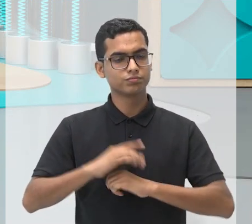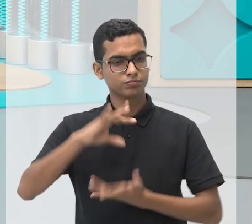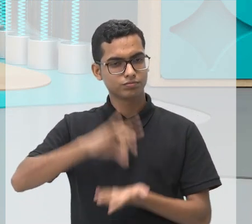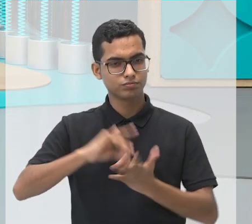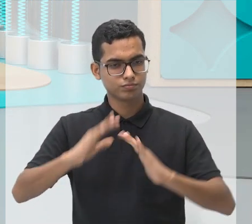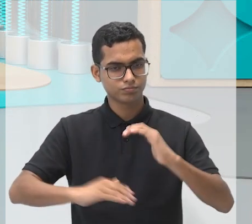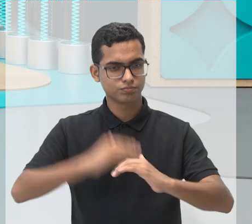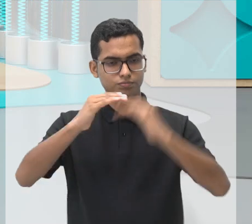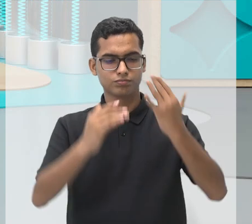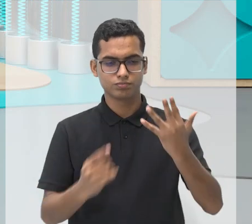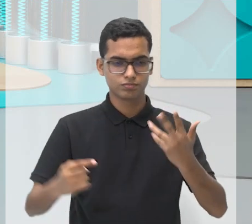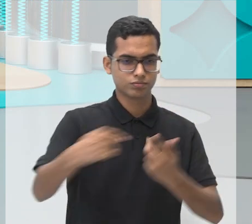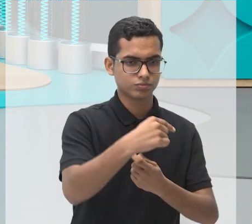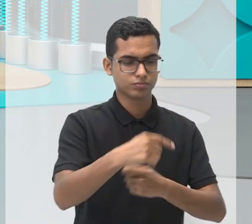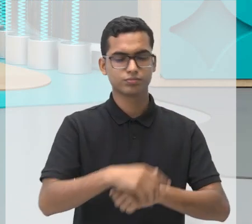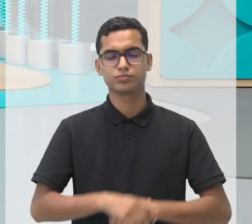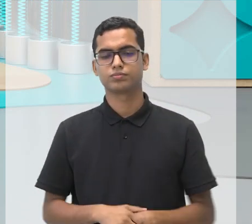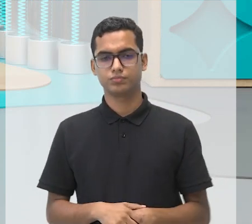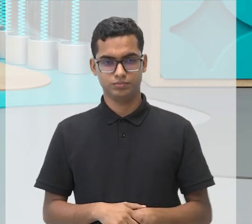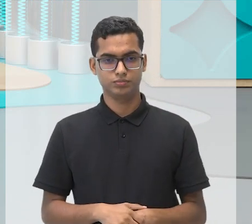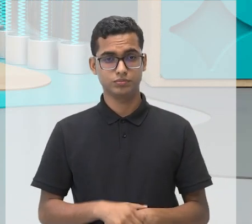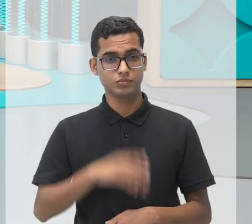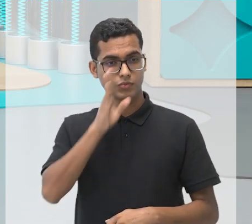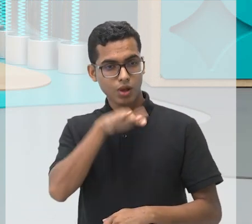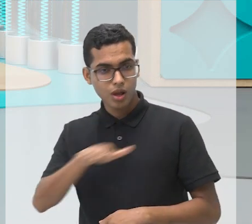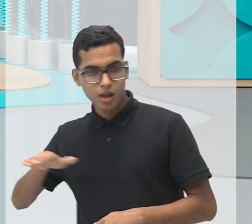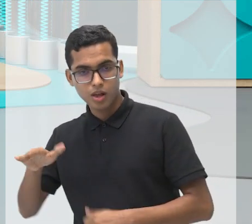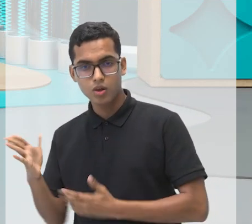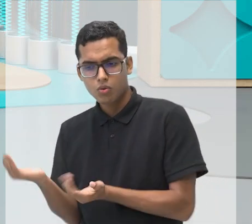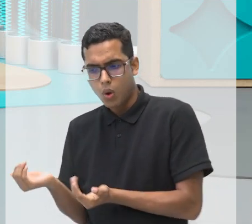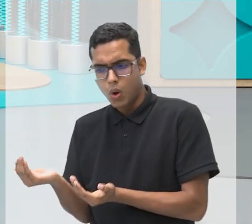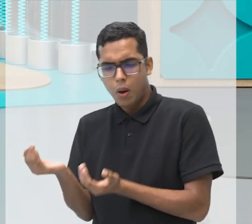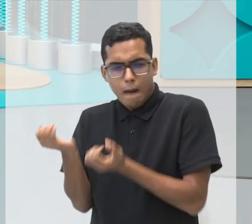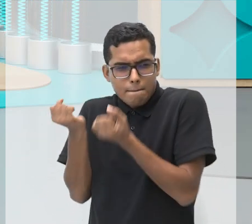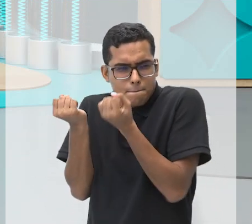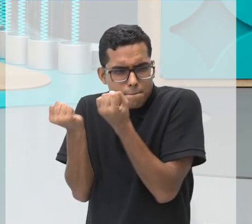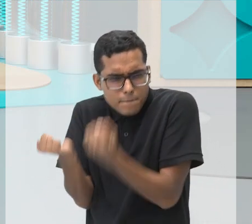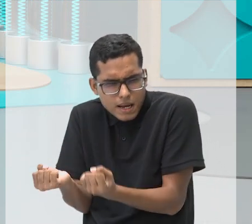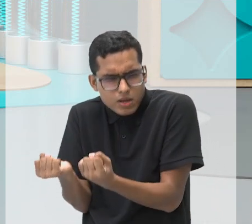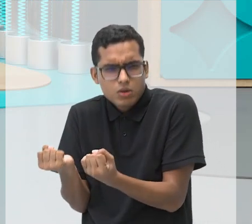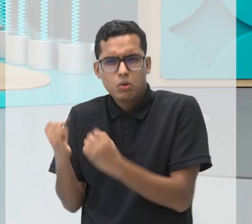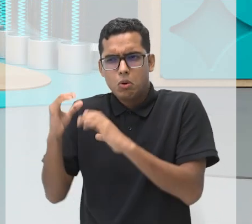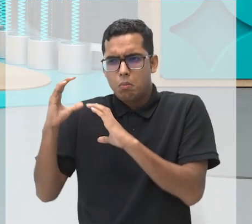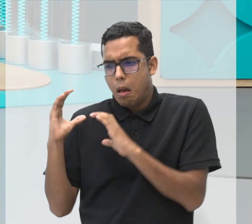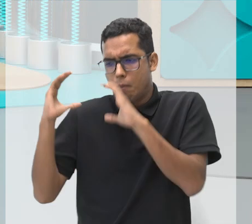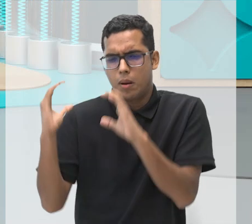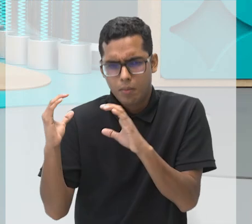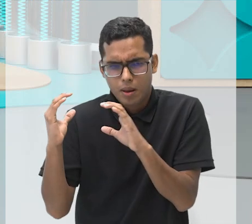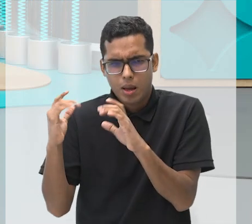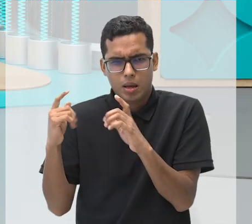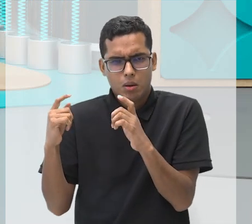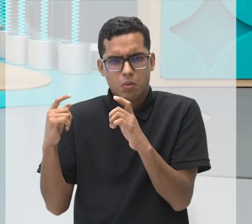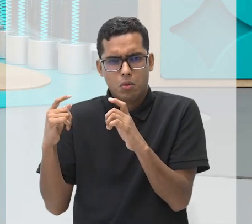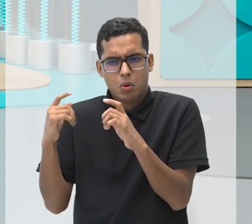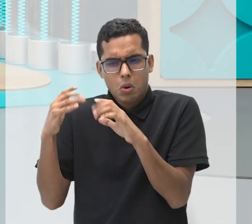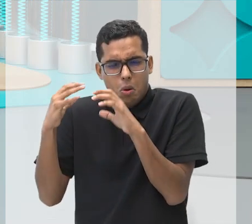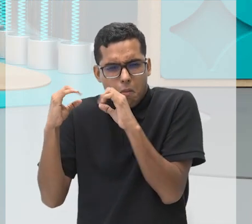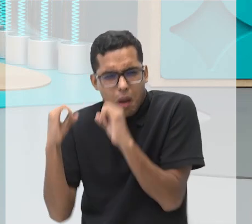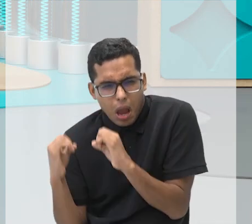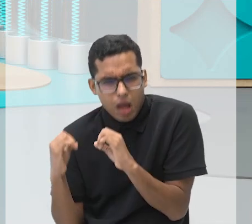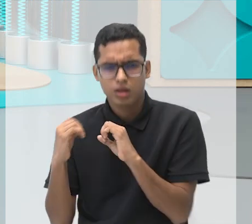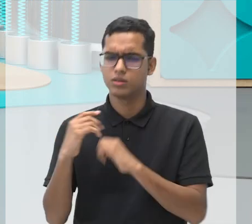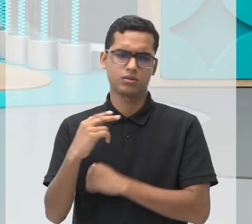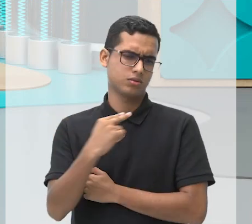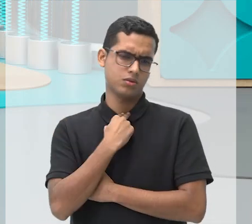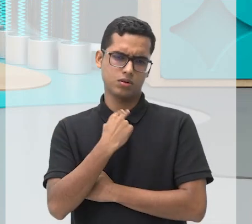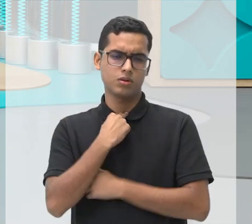desenvolvidas. Crianças e adolescentes não devem carregar muito peso ou se dedicar de forma exaustiva aí